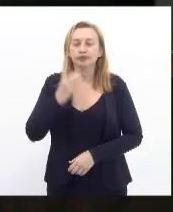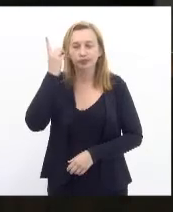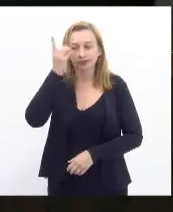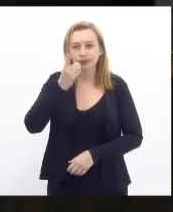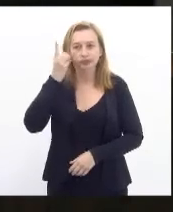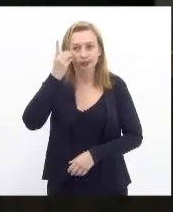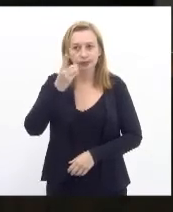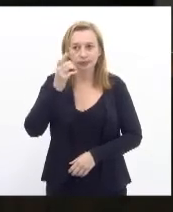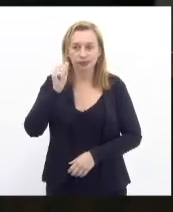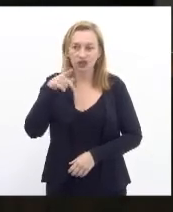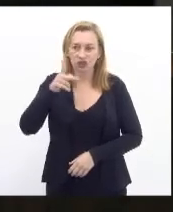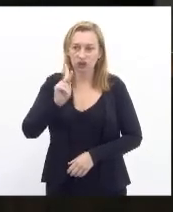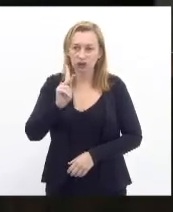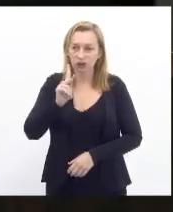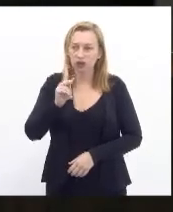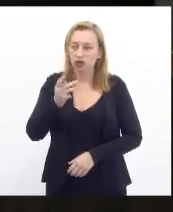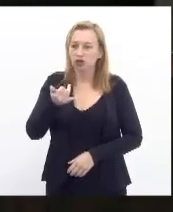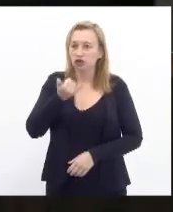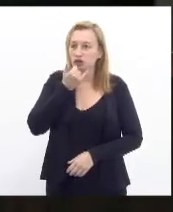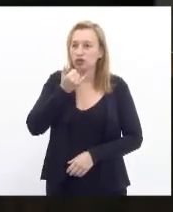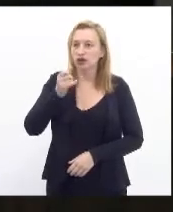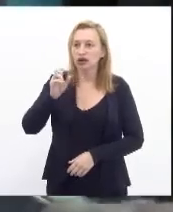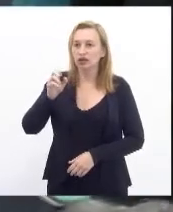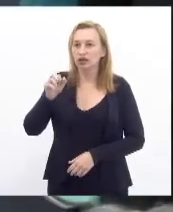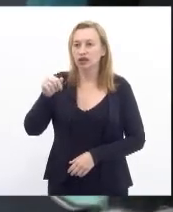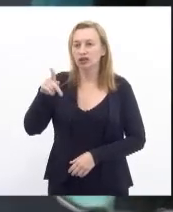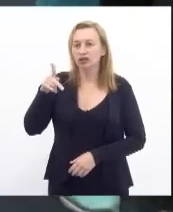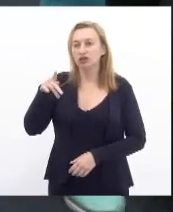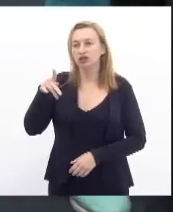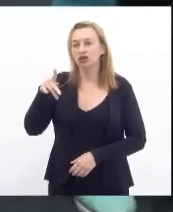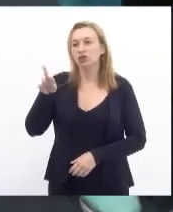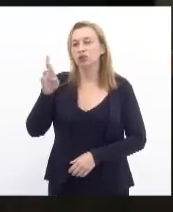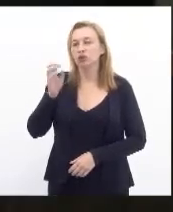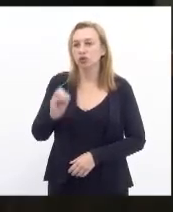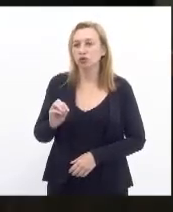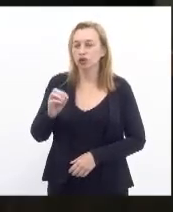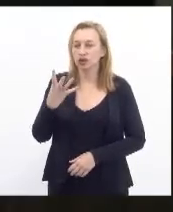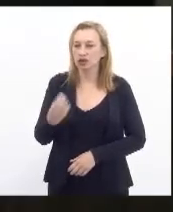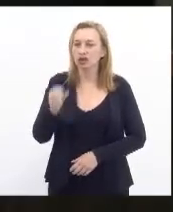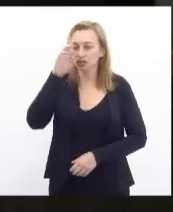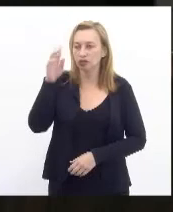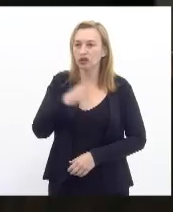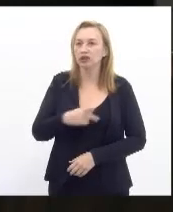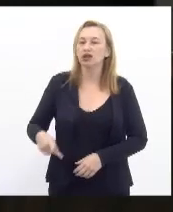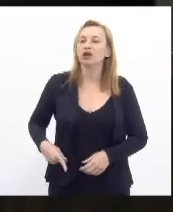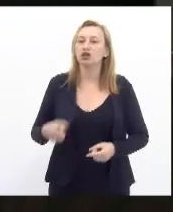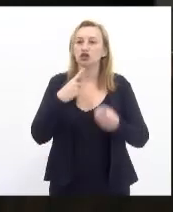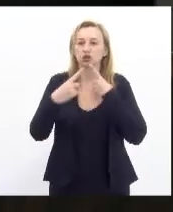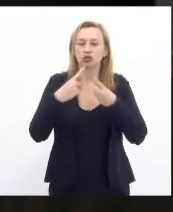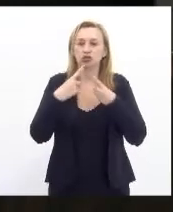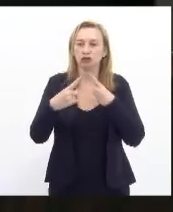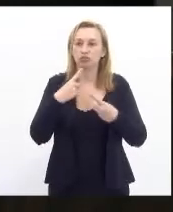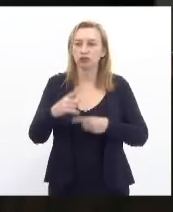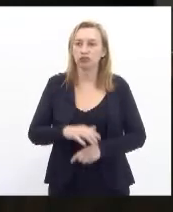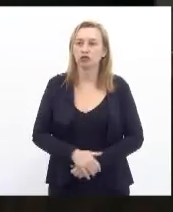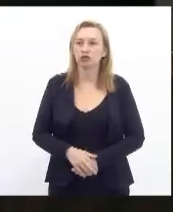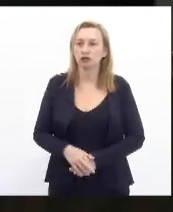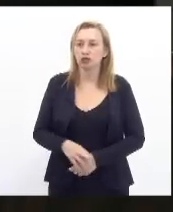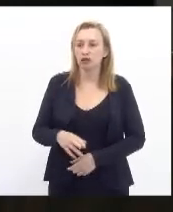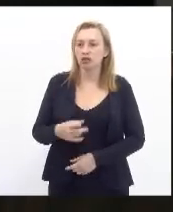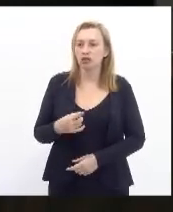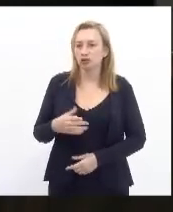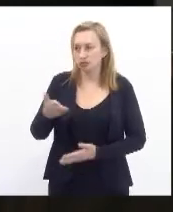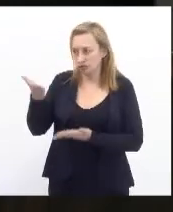Deputado Alexandre Quinopló. Ah, Bruno Dauari está. Favorável, senhor presidente. Os pareceres emitidos em discussão. Eu não discuti, senhor